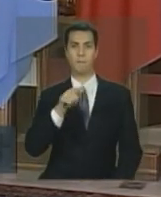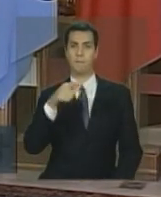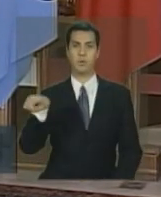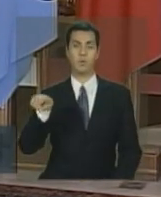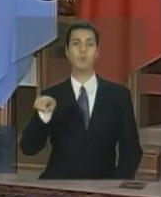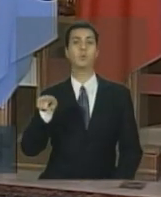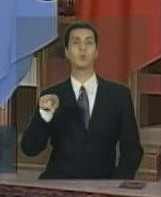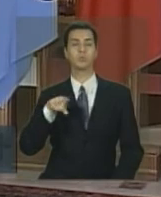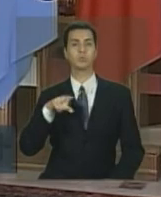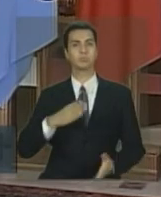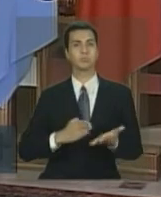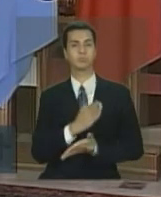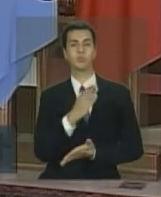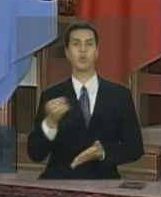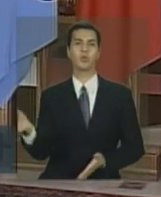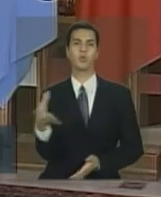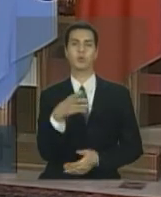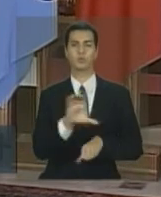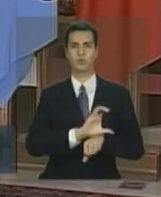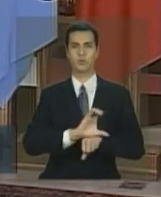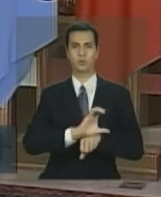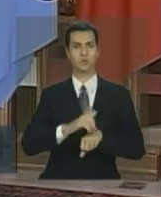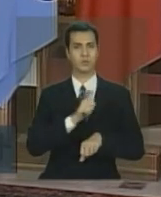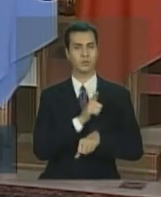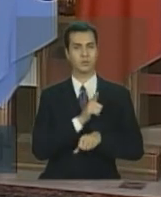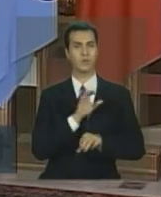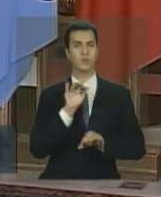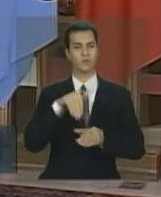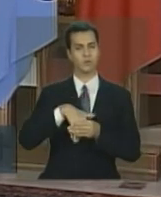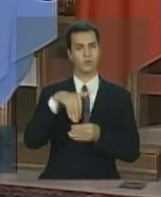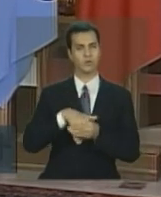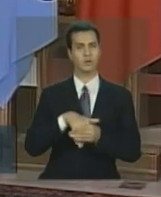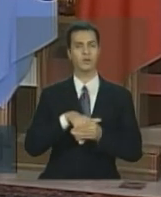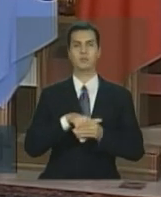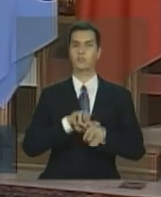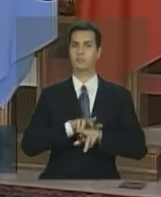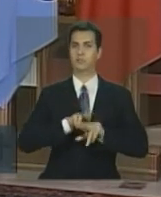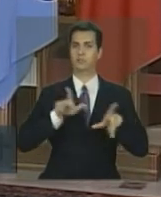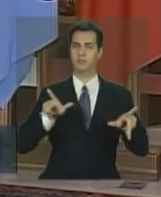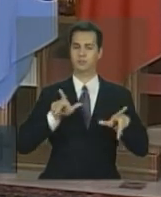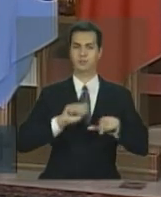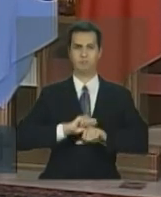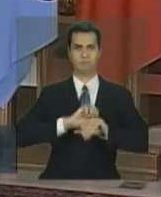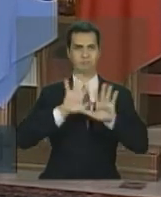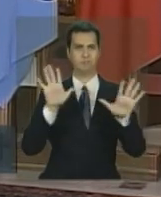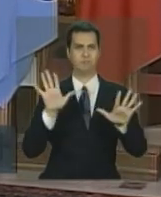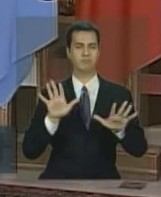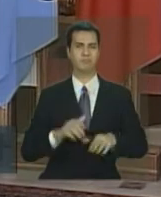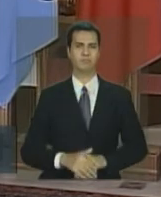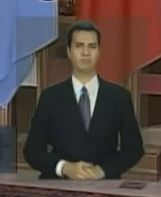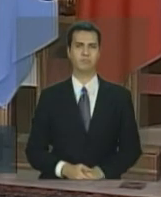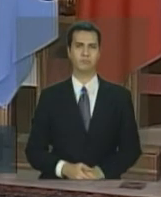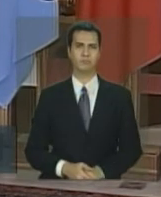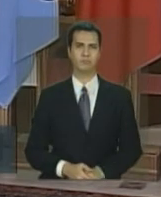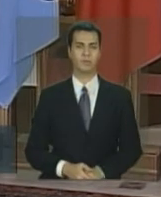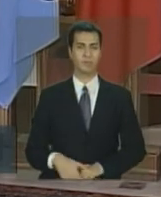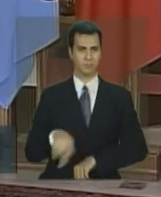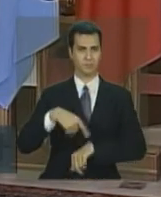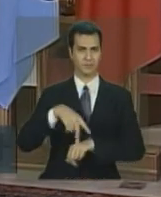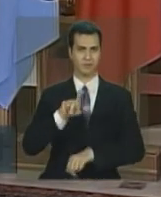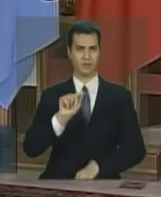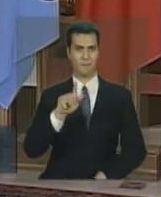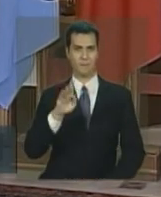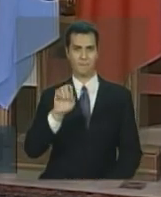nova constituição que permitiu um processo eleitoral mais transparente. O país participou também